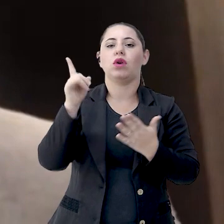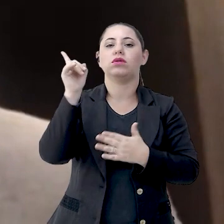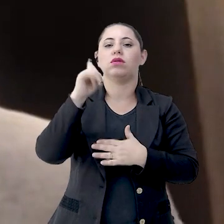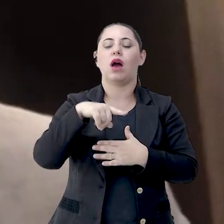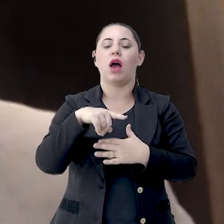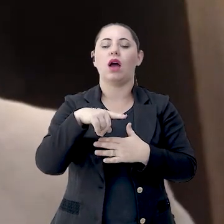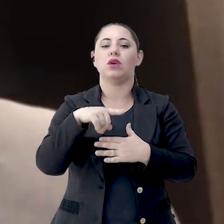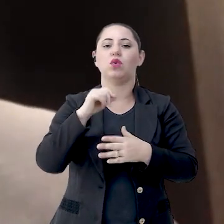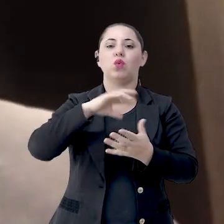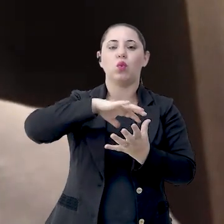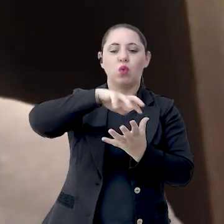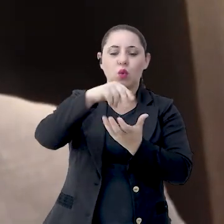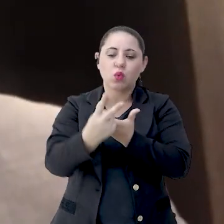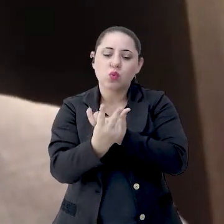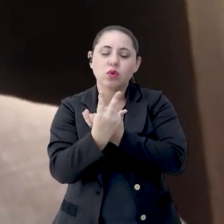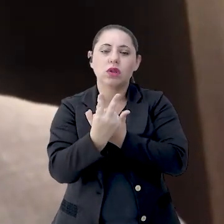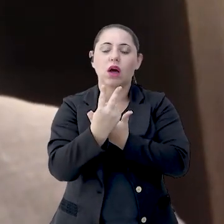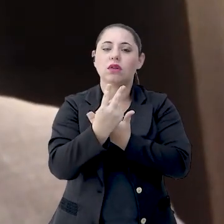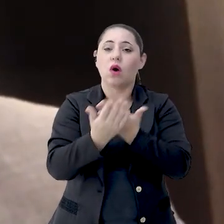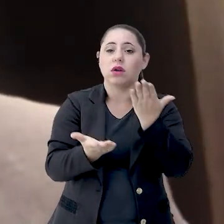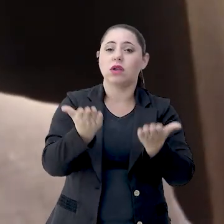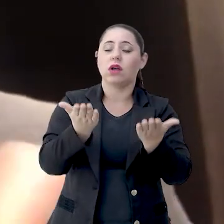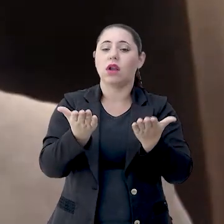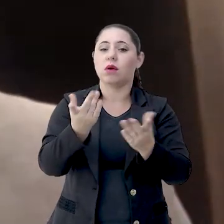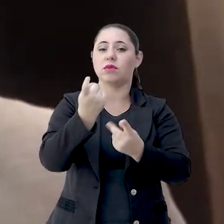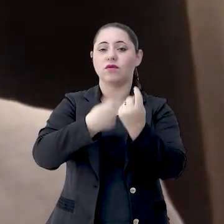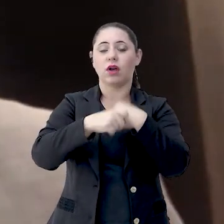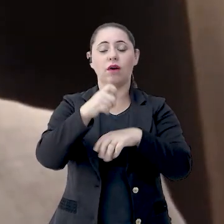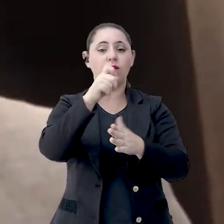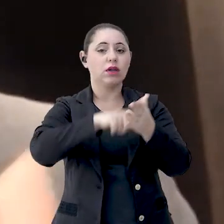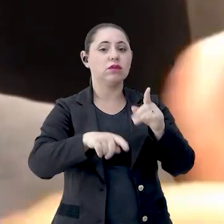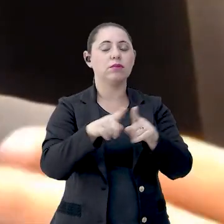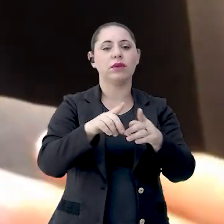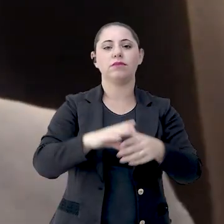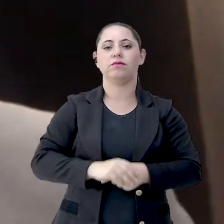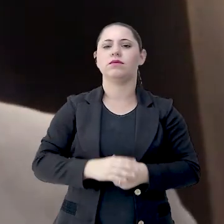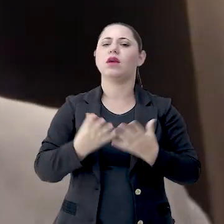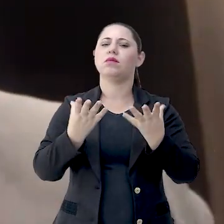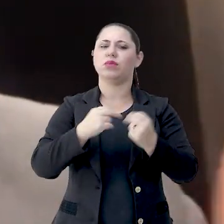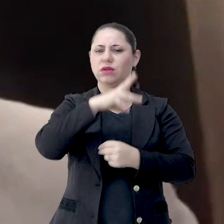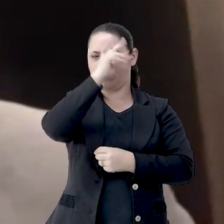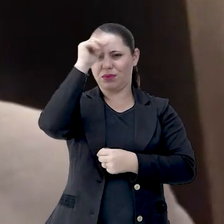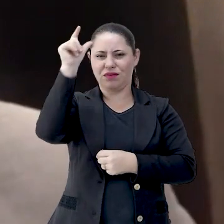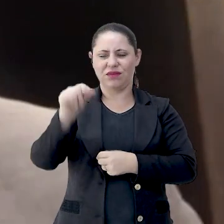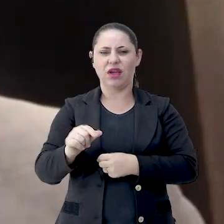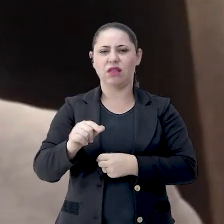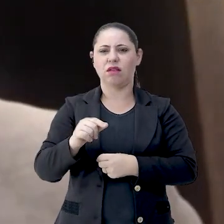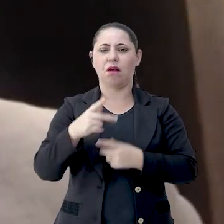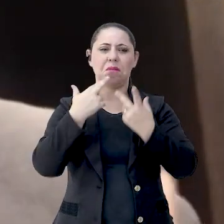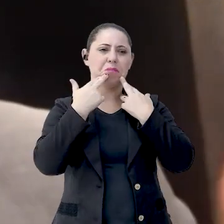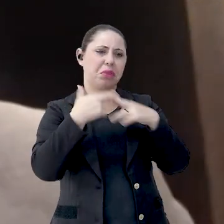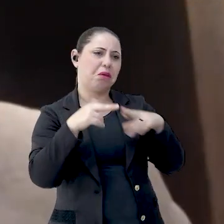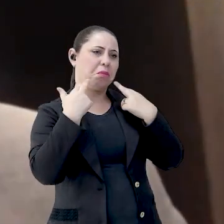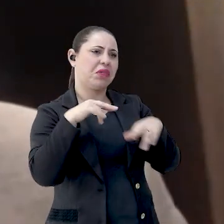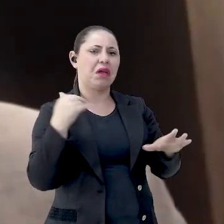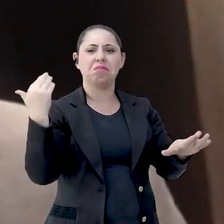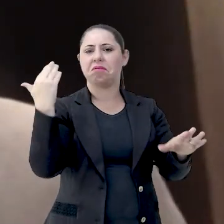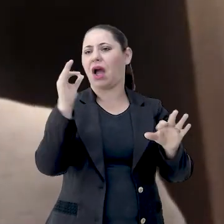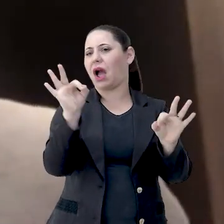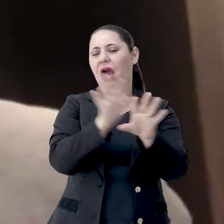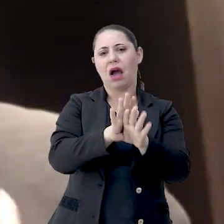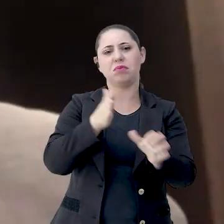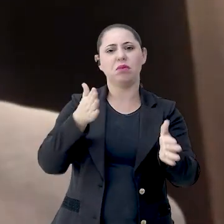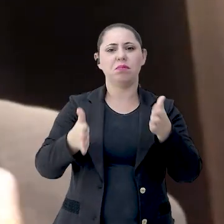do Estado ou seja da União, mas eles não se preocupam durante a gestão em estar